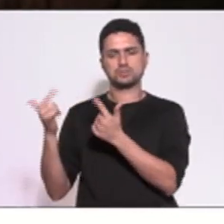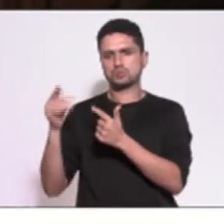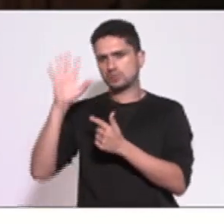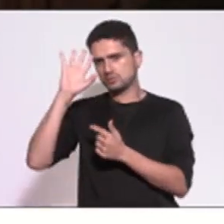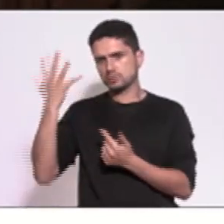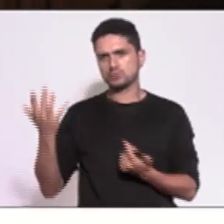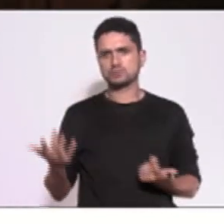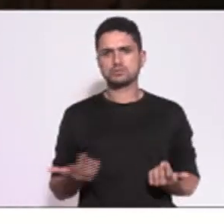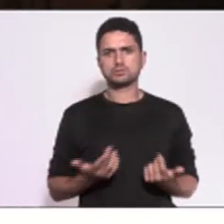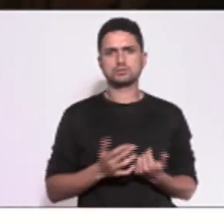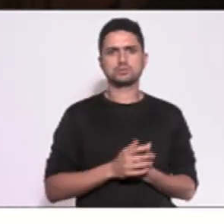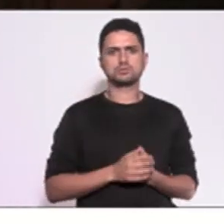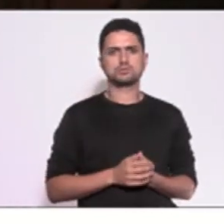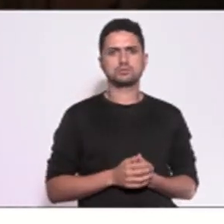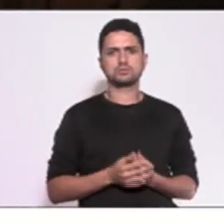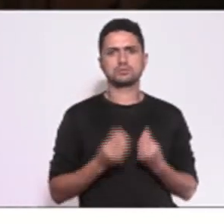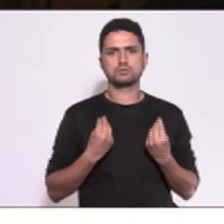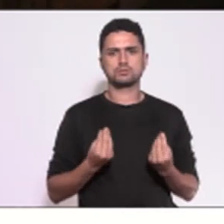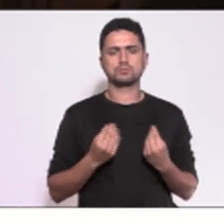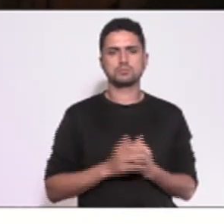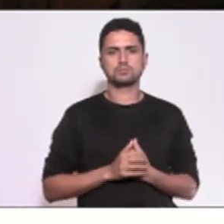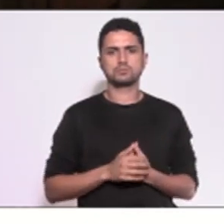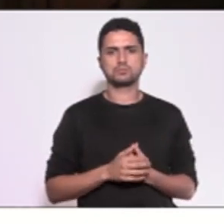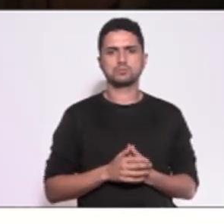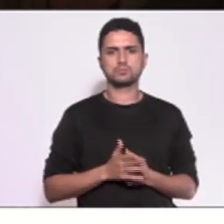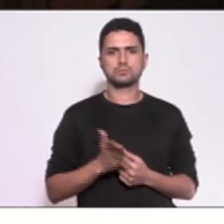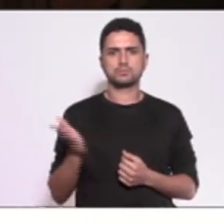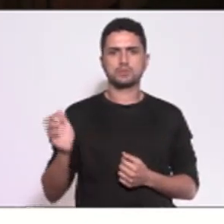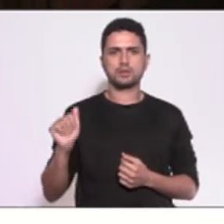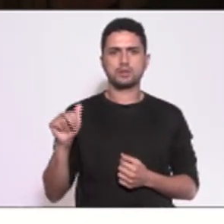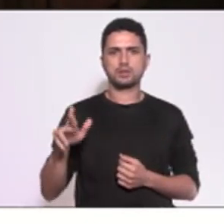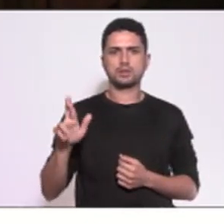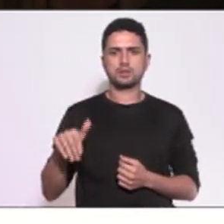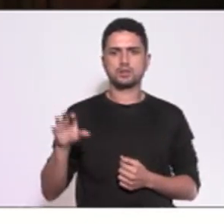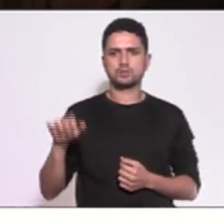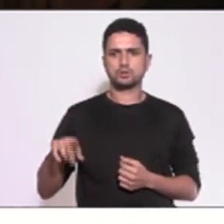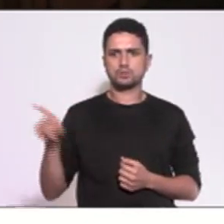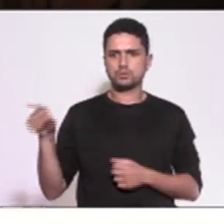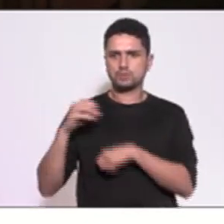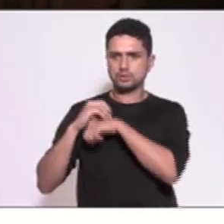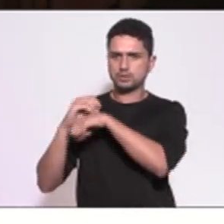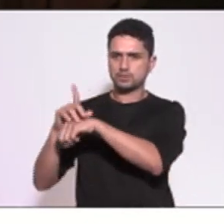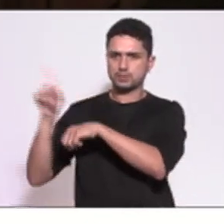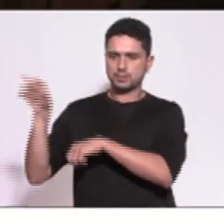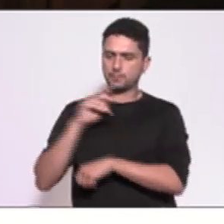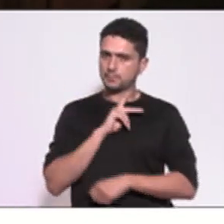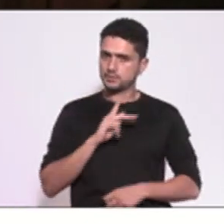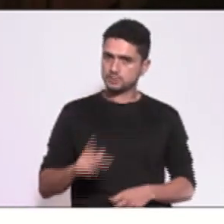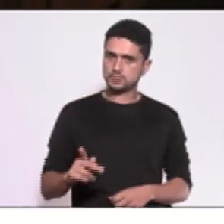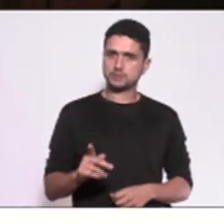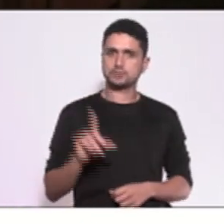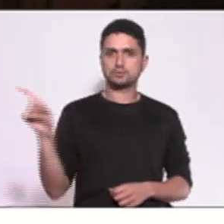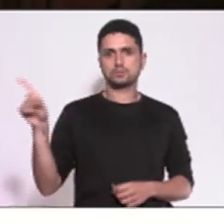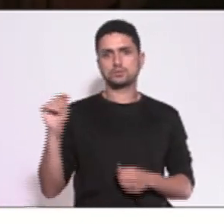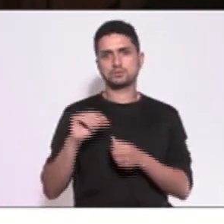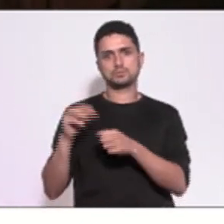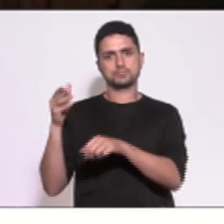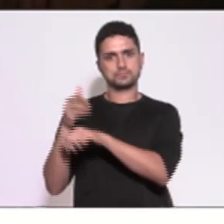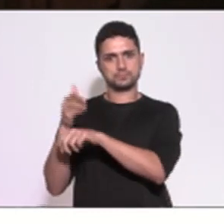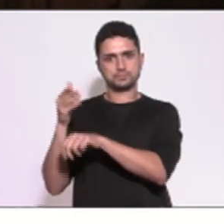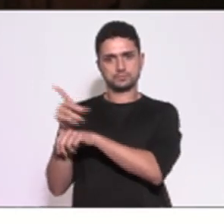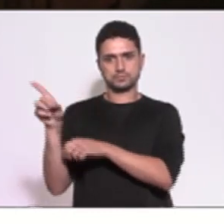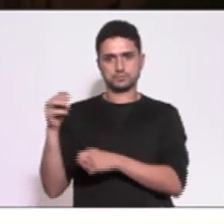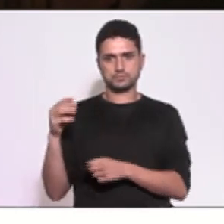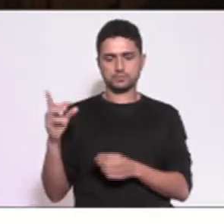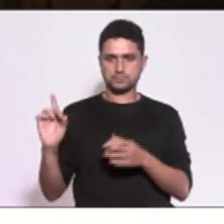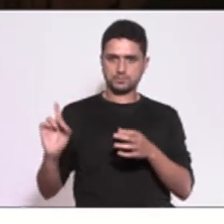momento. Então, meu querido Arnon Velmovitsky, leve ao nosso presidente da CONIB, da qual o senhor faz parte como